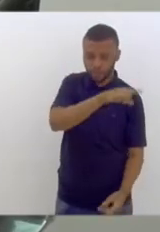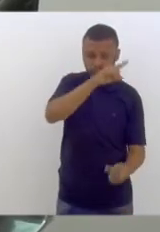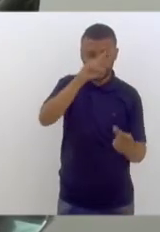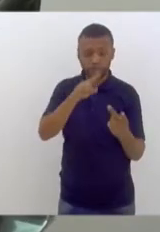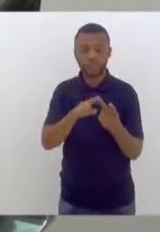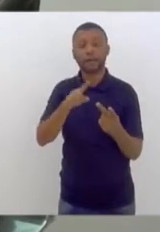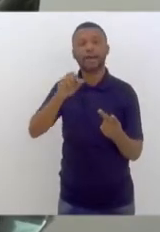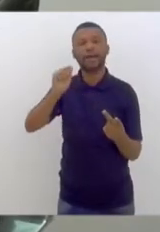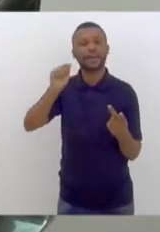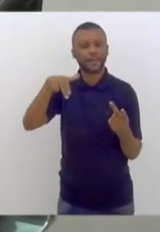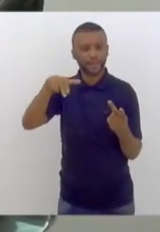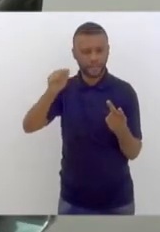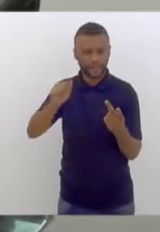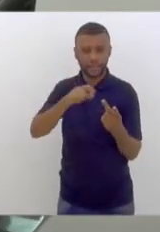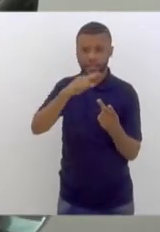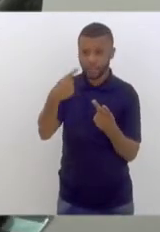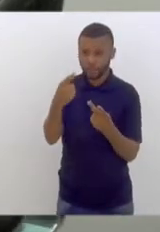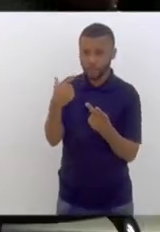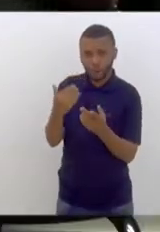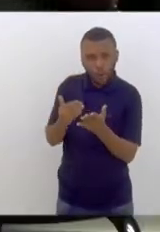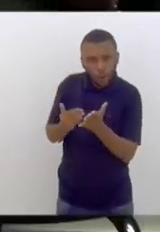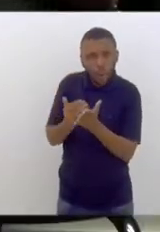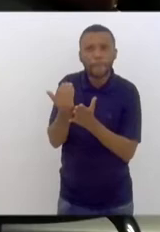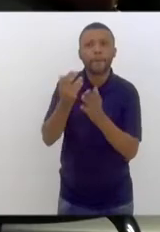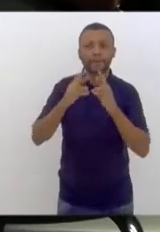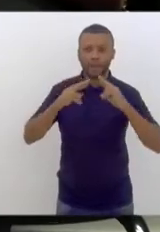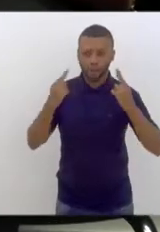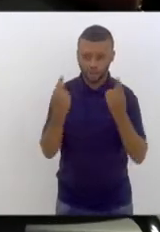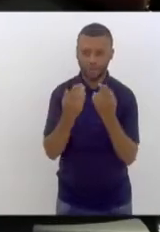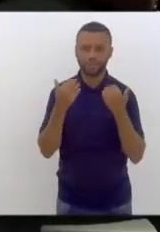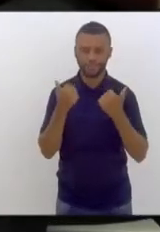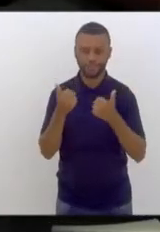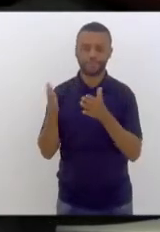gente começa a audiência.